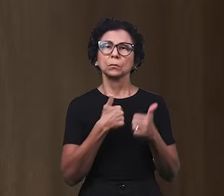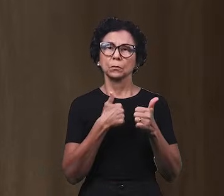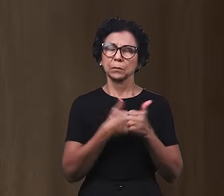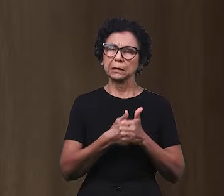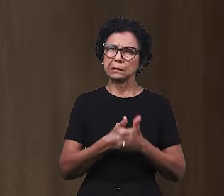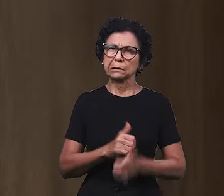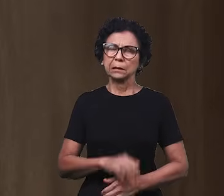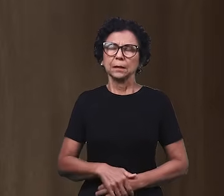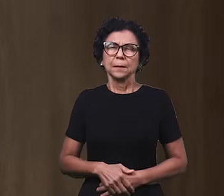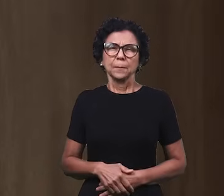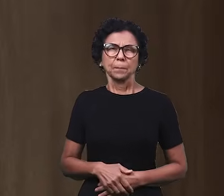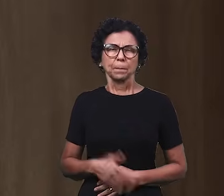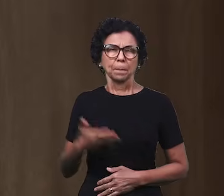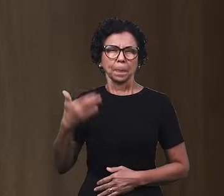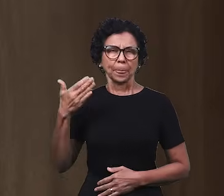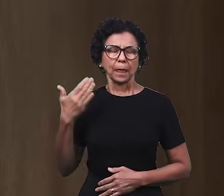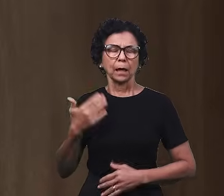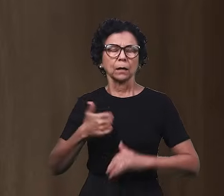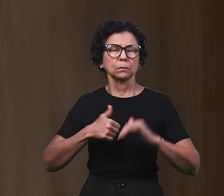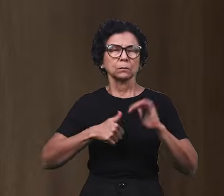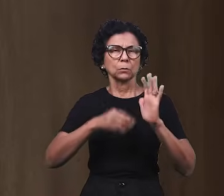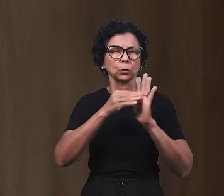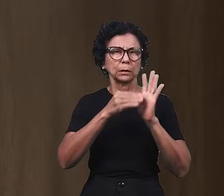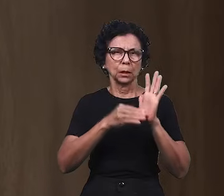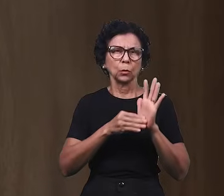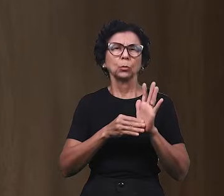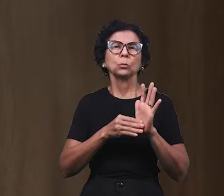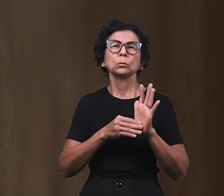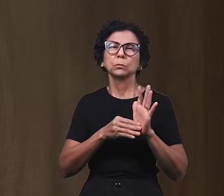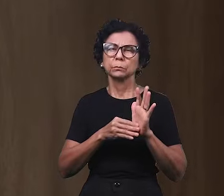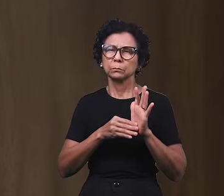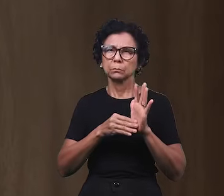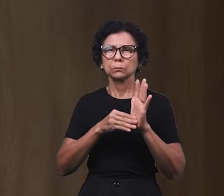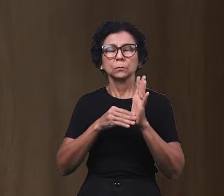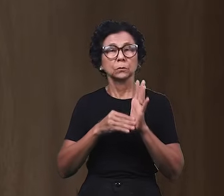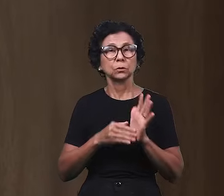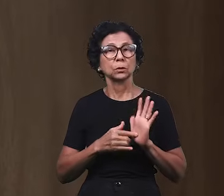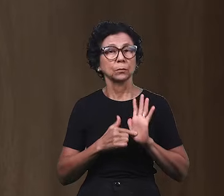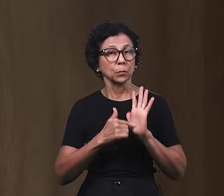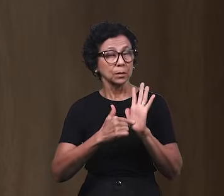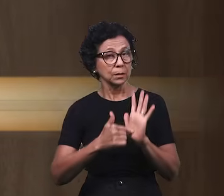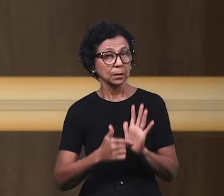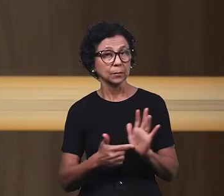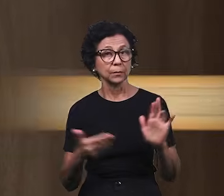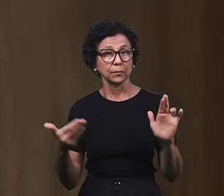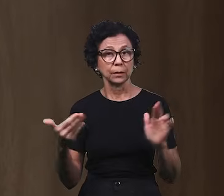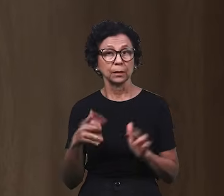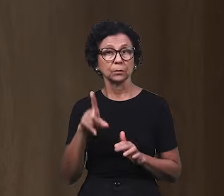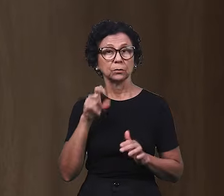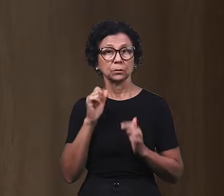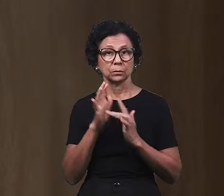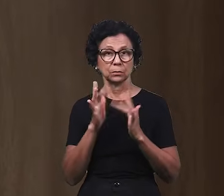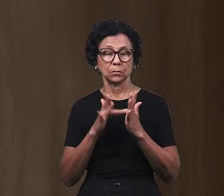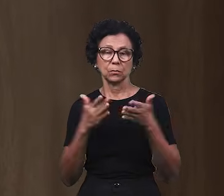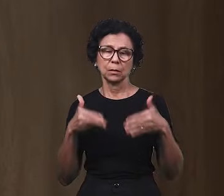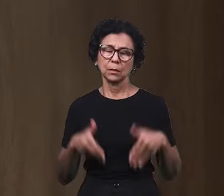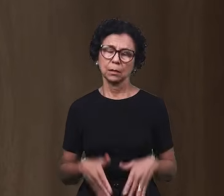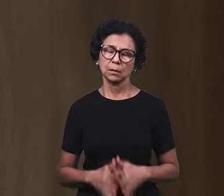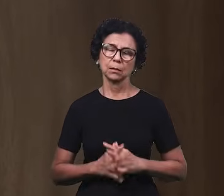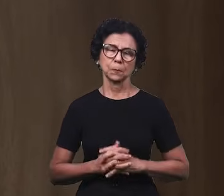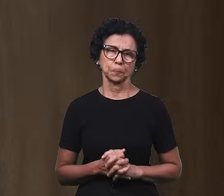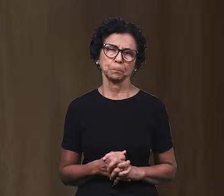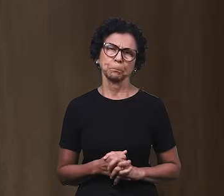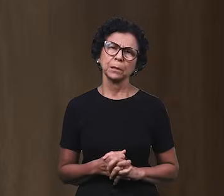acompanhando. Nós já gravamos alguns episódios referentes ao nascimento de Jesus. Estamos falando